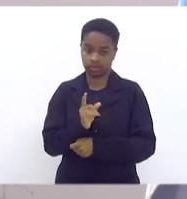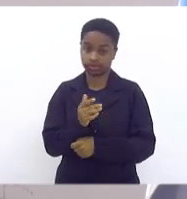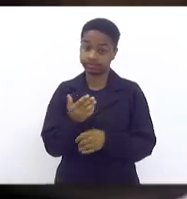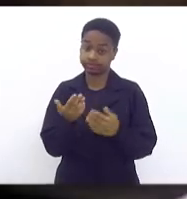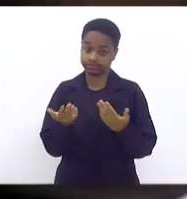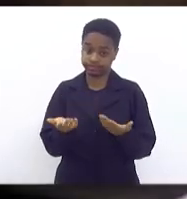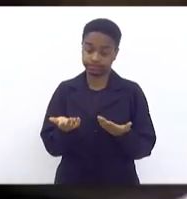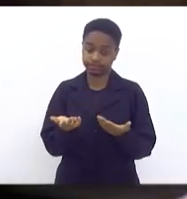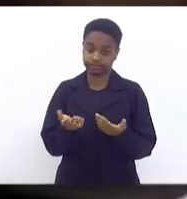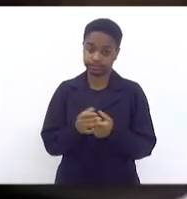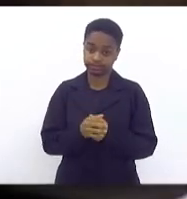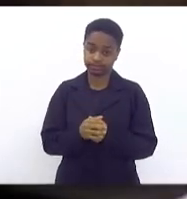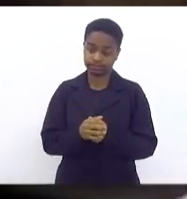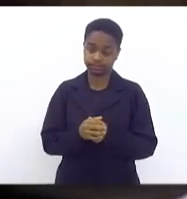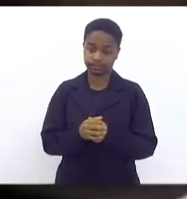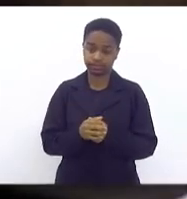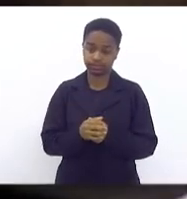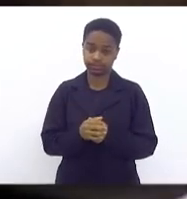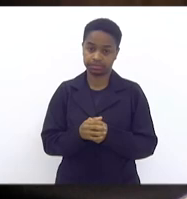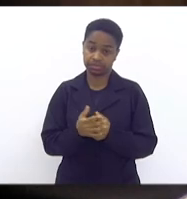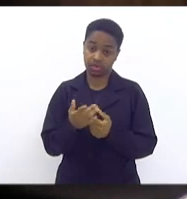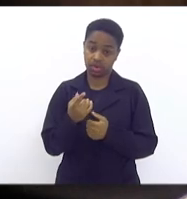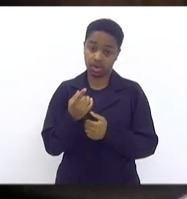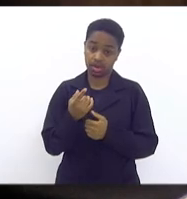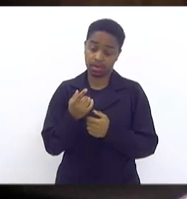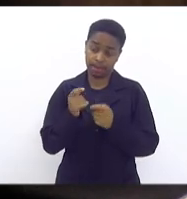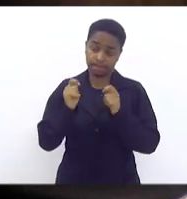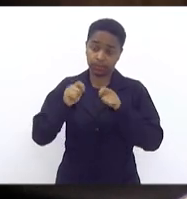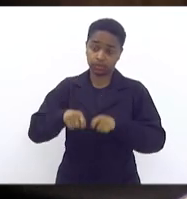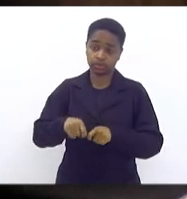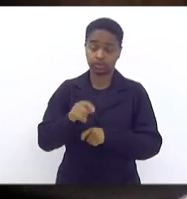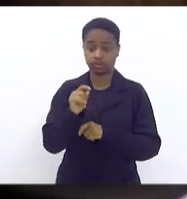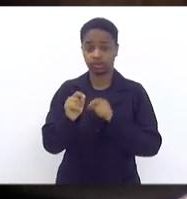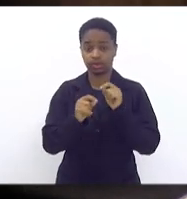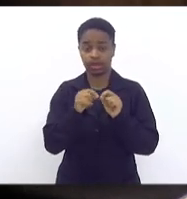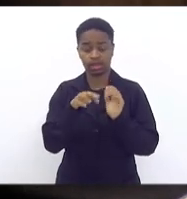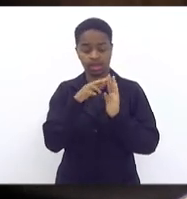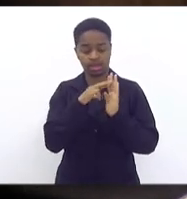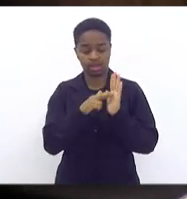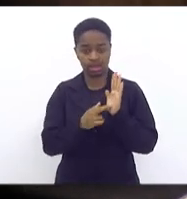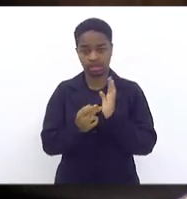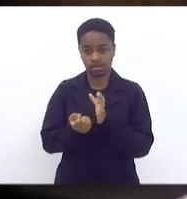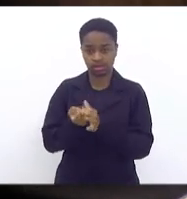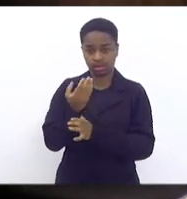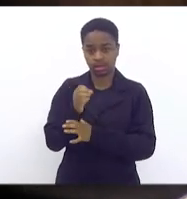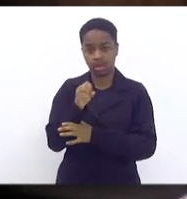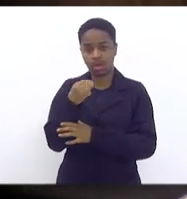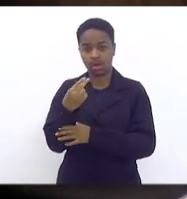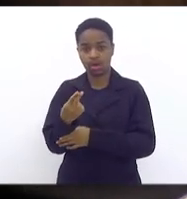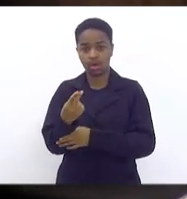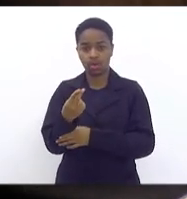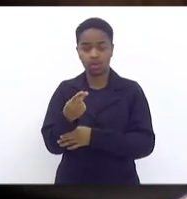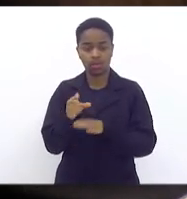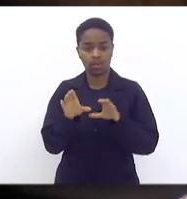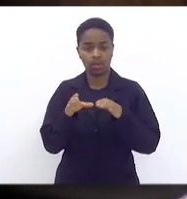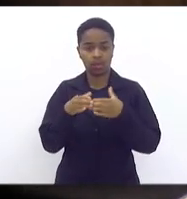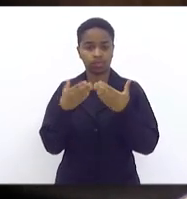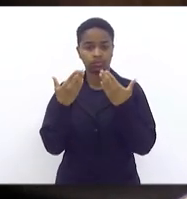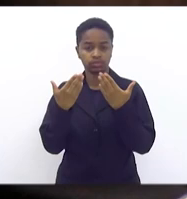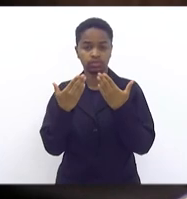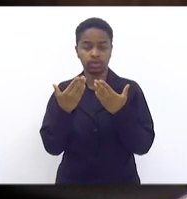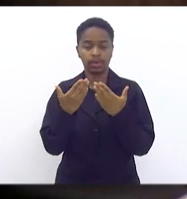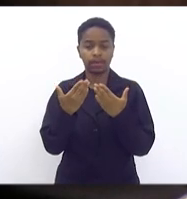Ah um uma possibilidade seria regulamentar os álbuns de suspeitos como eles se